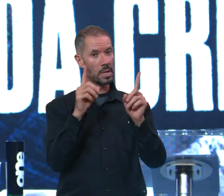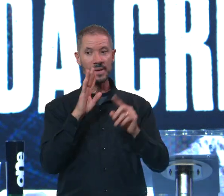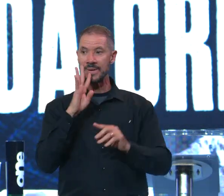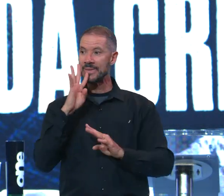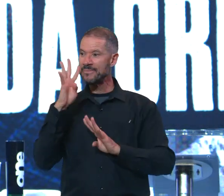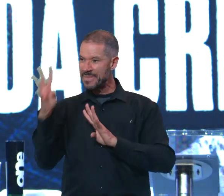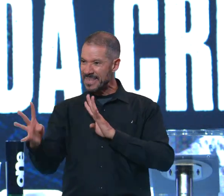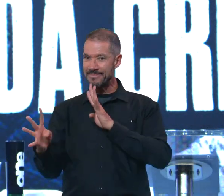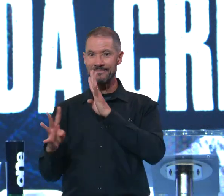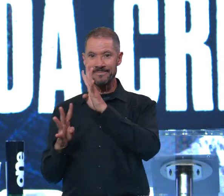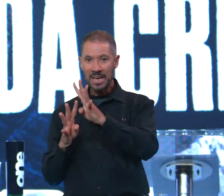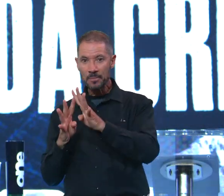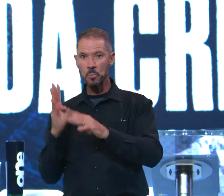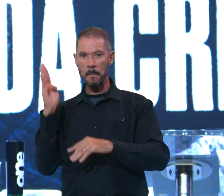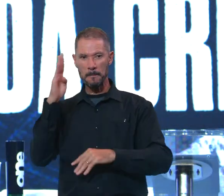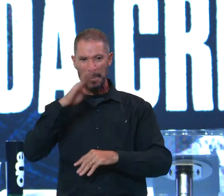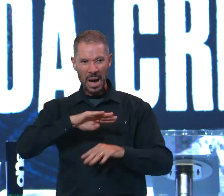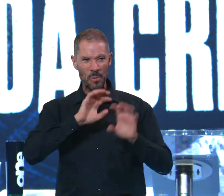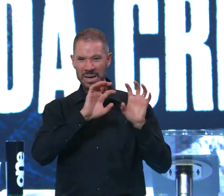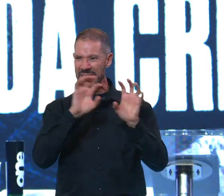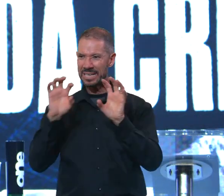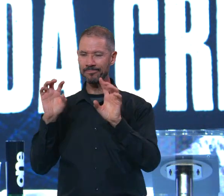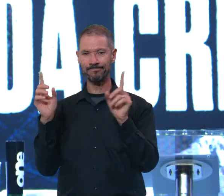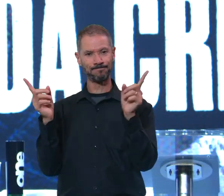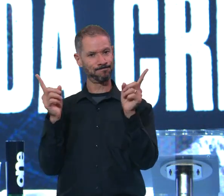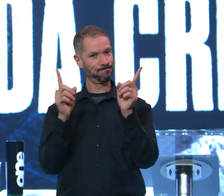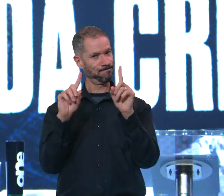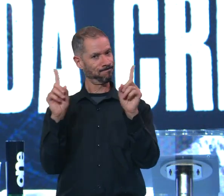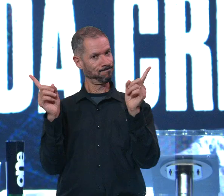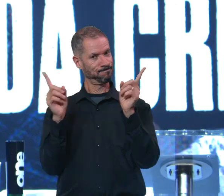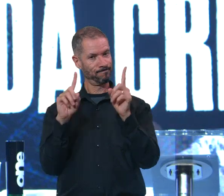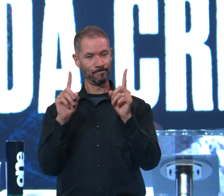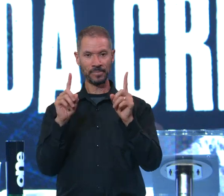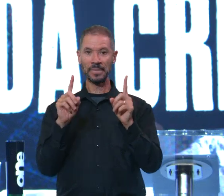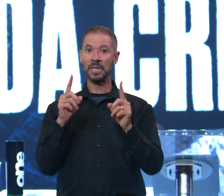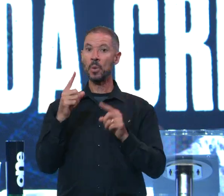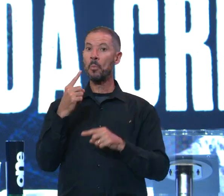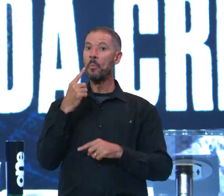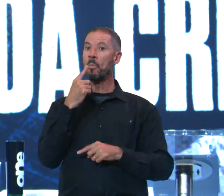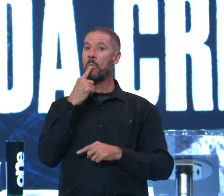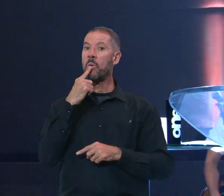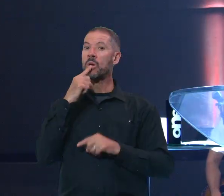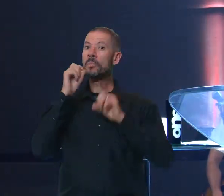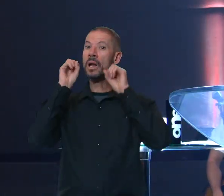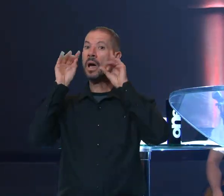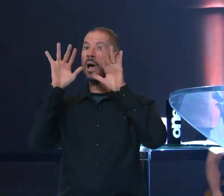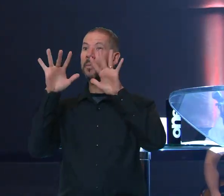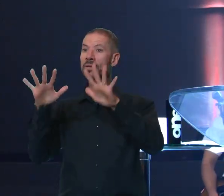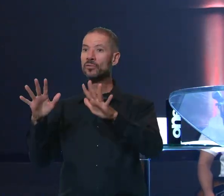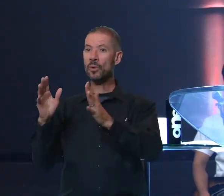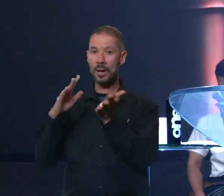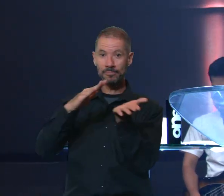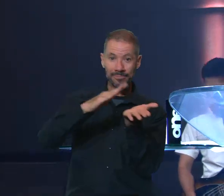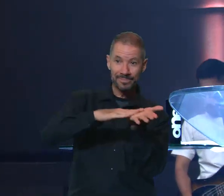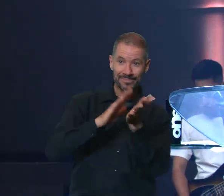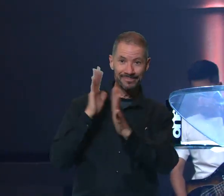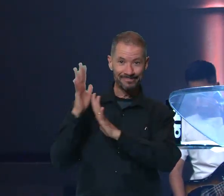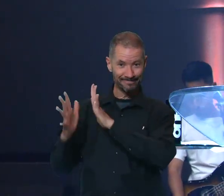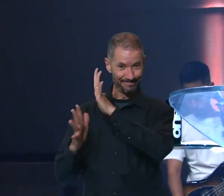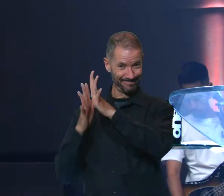calúnia, maledicência. As nossas bocas são para abençoar e trazer palavras de bênção,